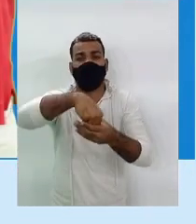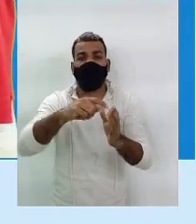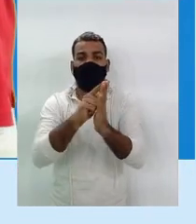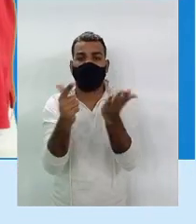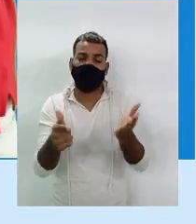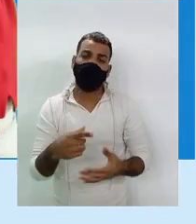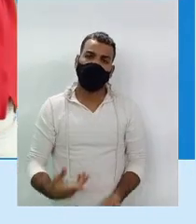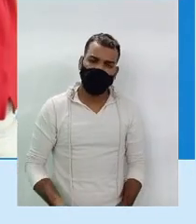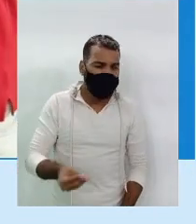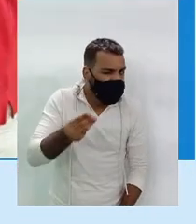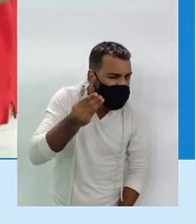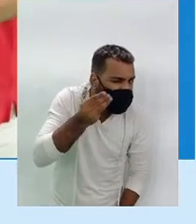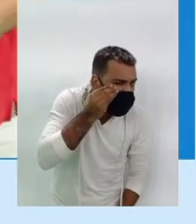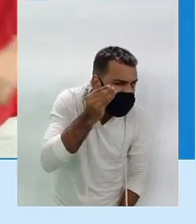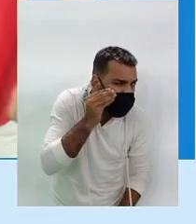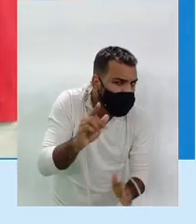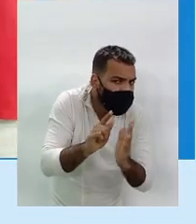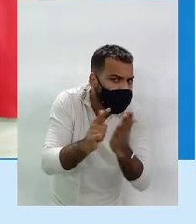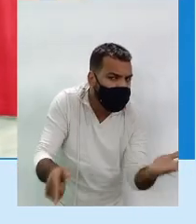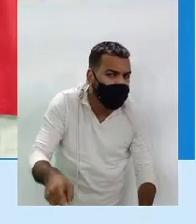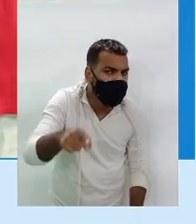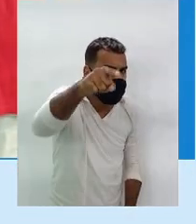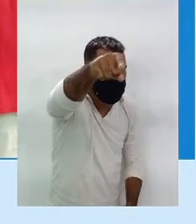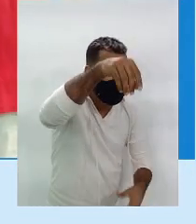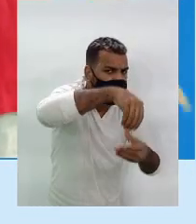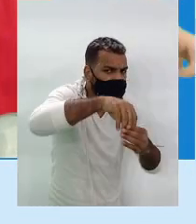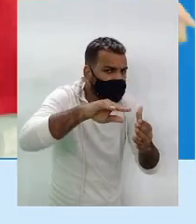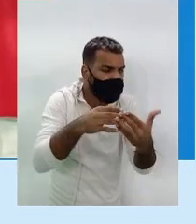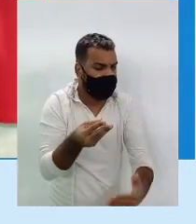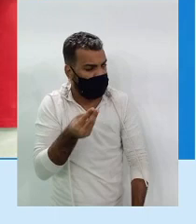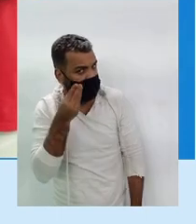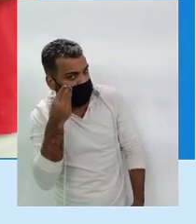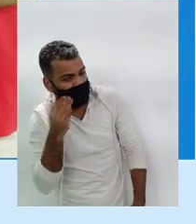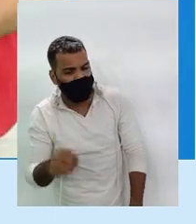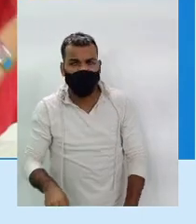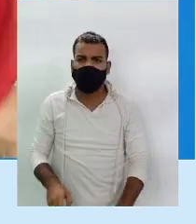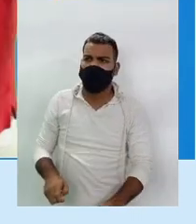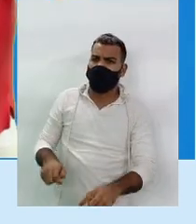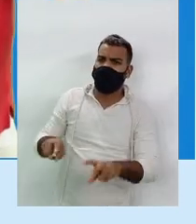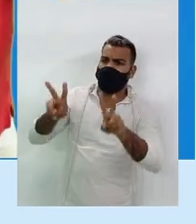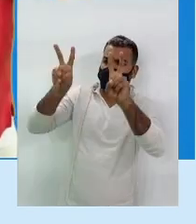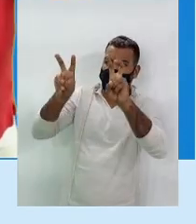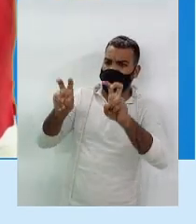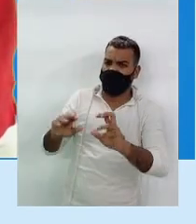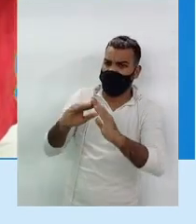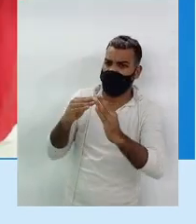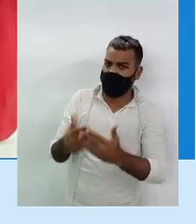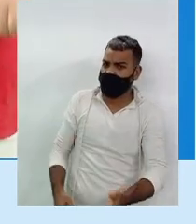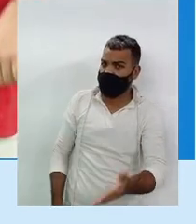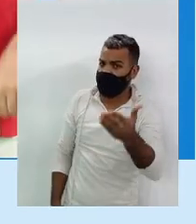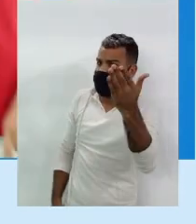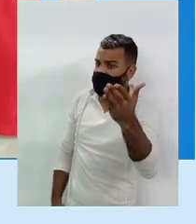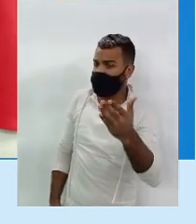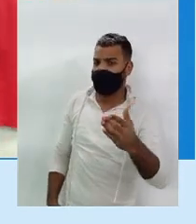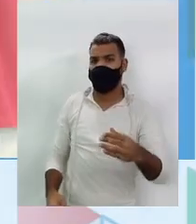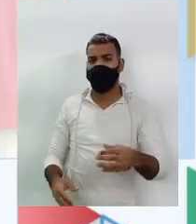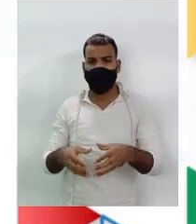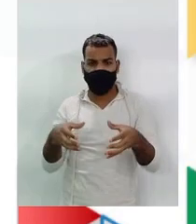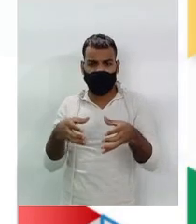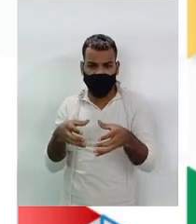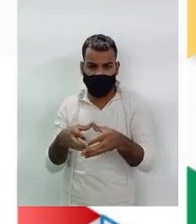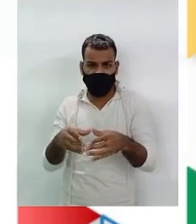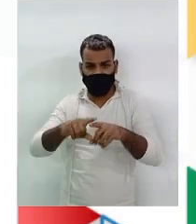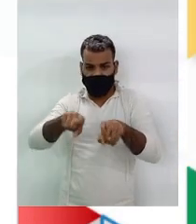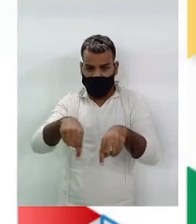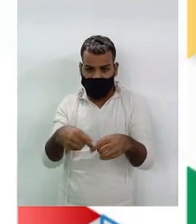jornal. Que tal fazer um jornalzinho em sua escola, abordando temas da sua escola, da sua comunidade, da sua